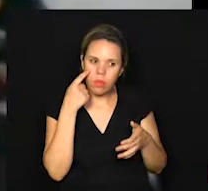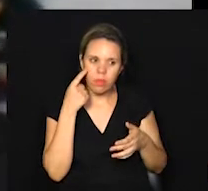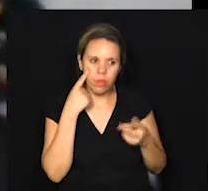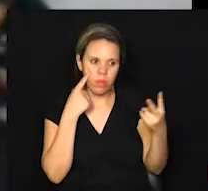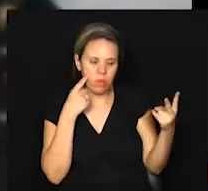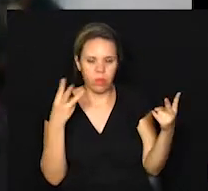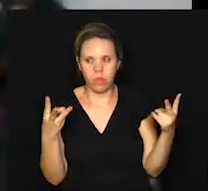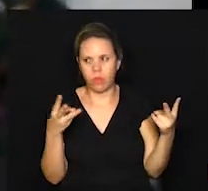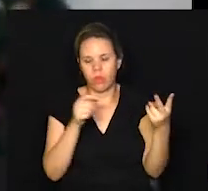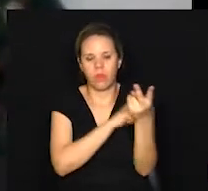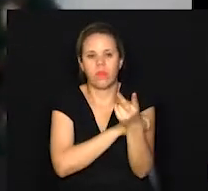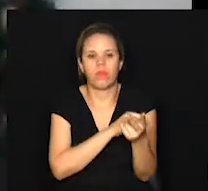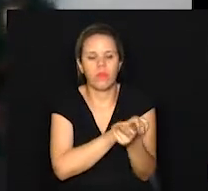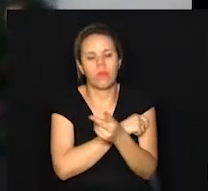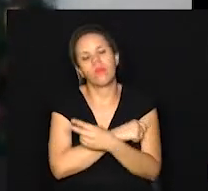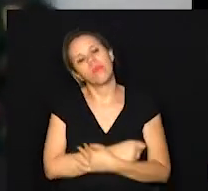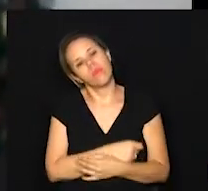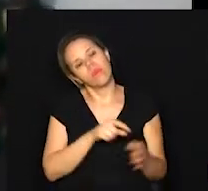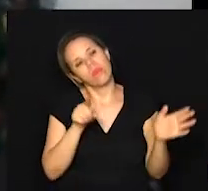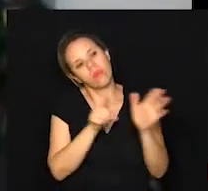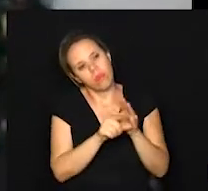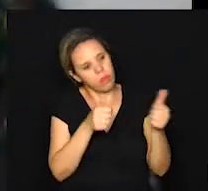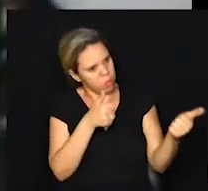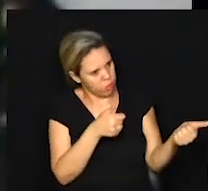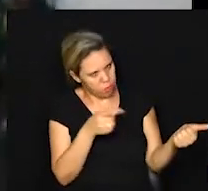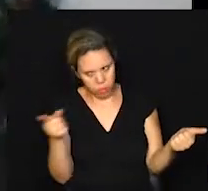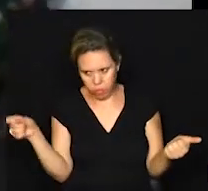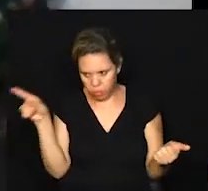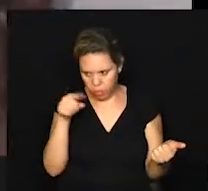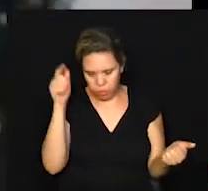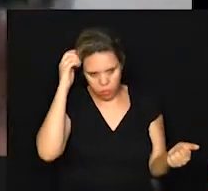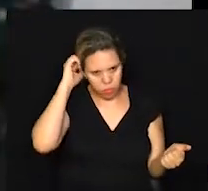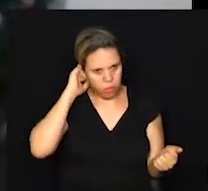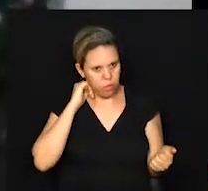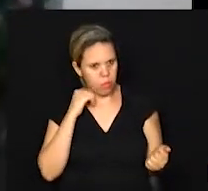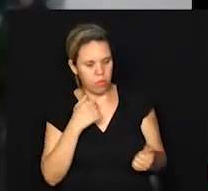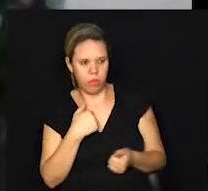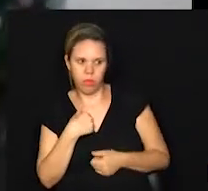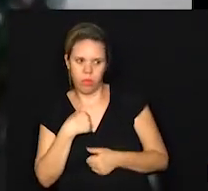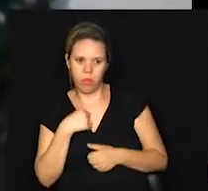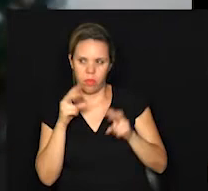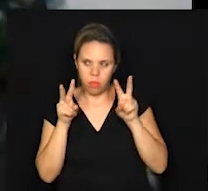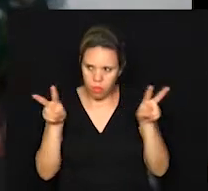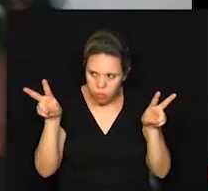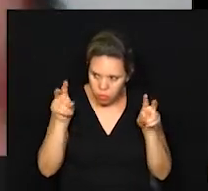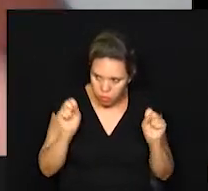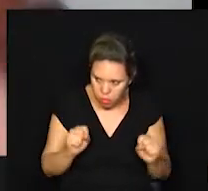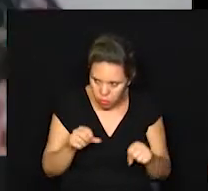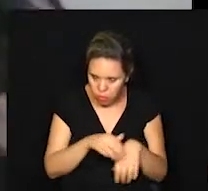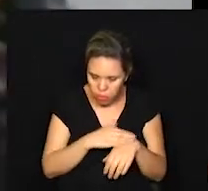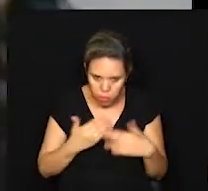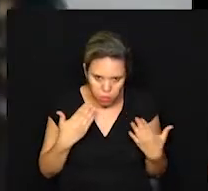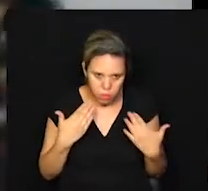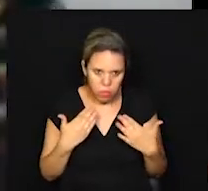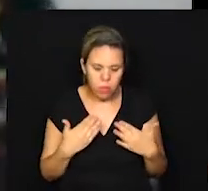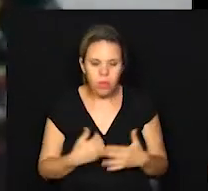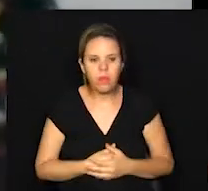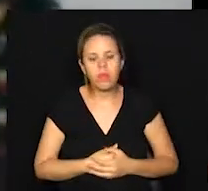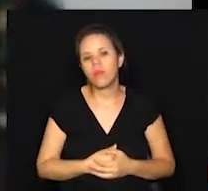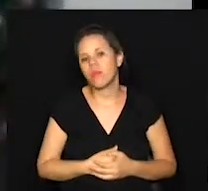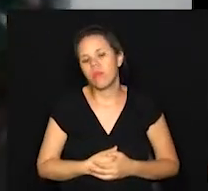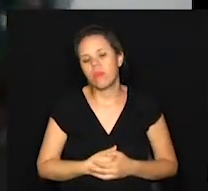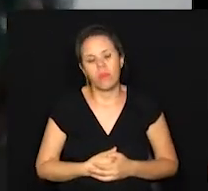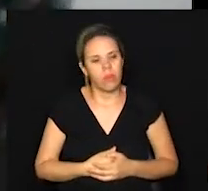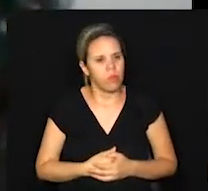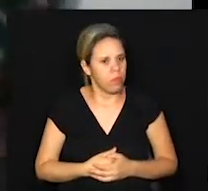3 alunos no cantinho, eu perguntava, está tudo bem com vocês? Aí eles olhavam em redor, a gente pode conversar? Eu disse, podemos, venham aqui.